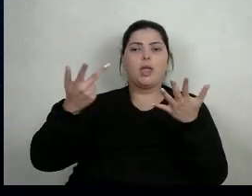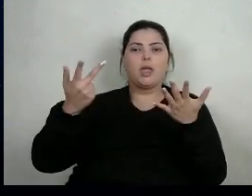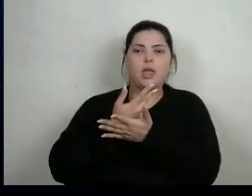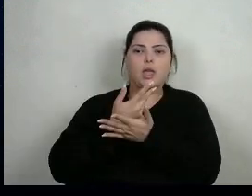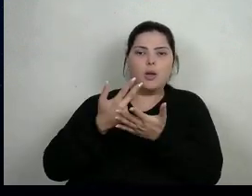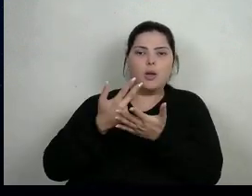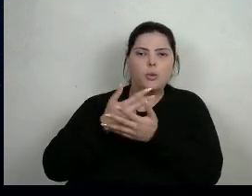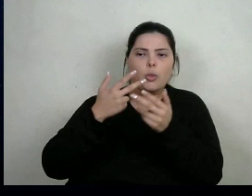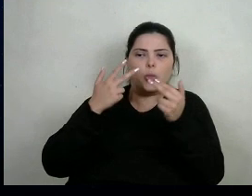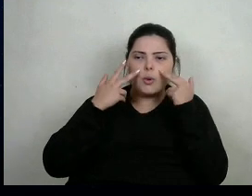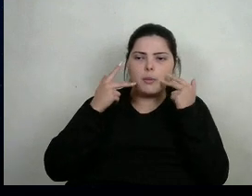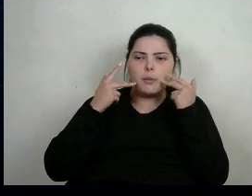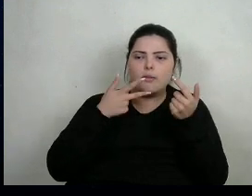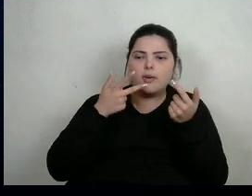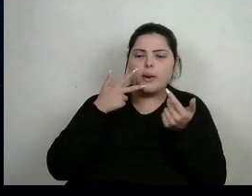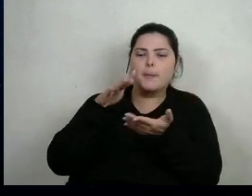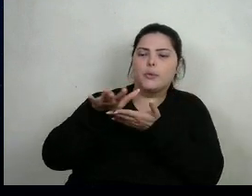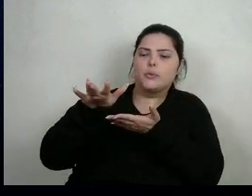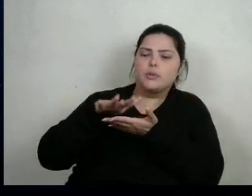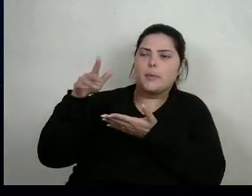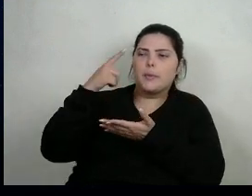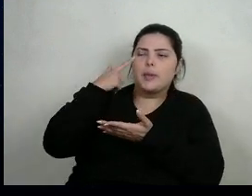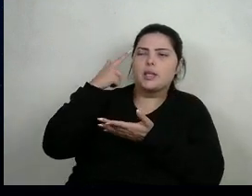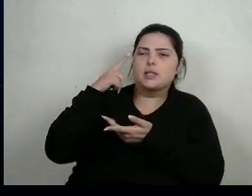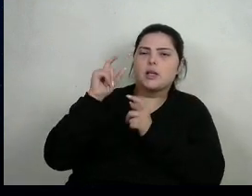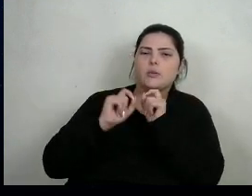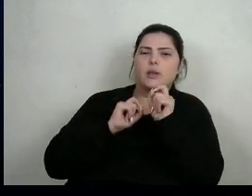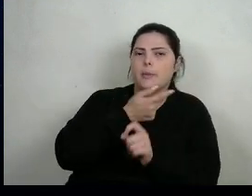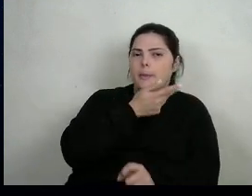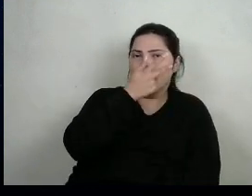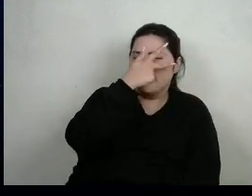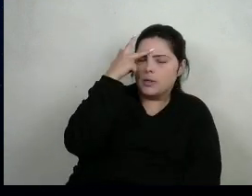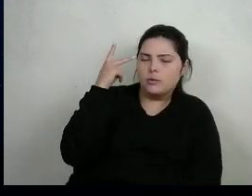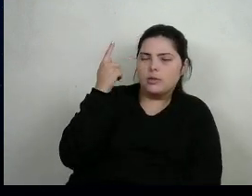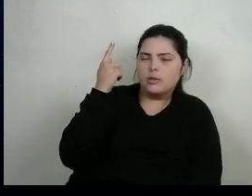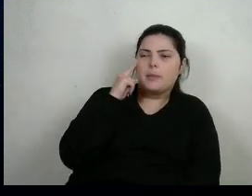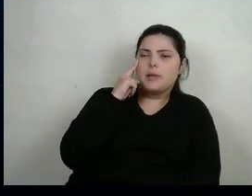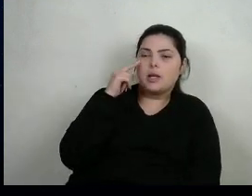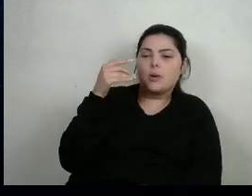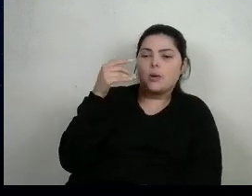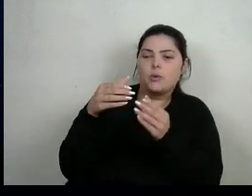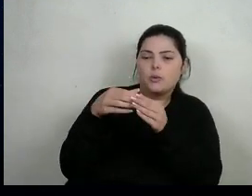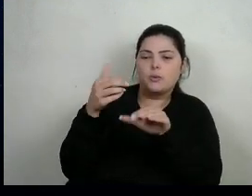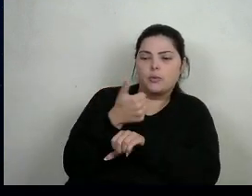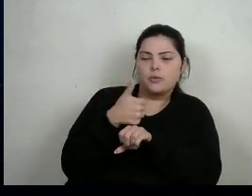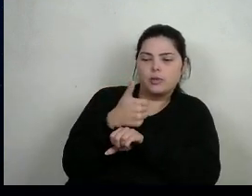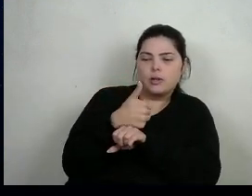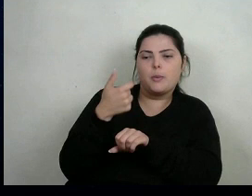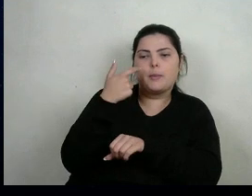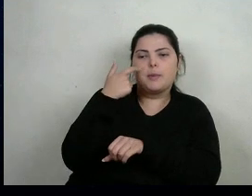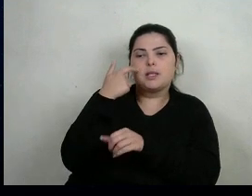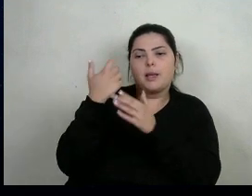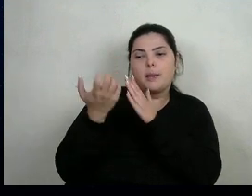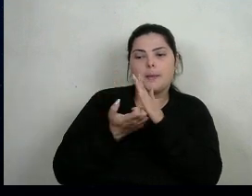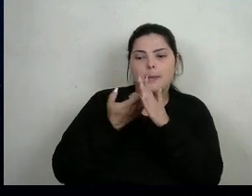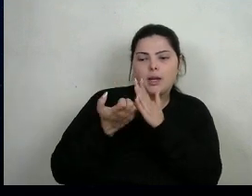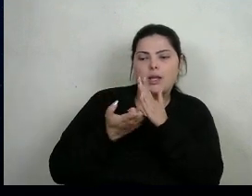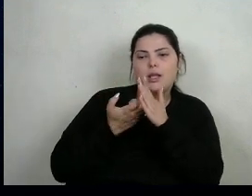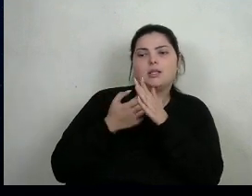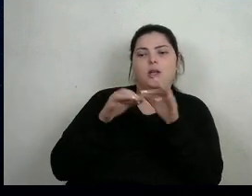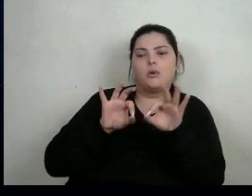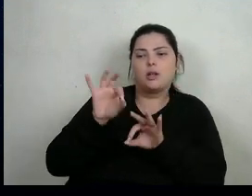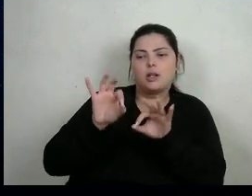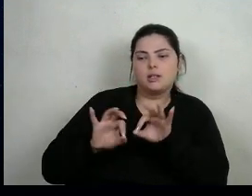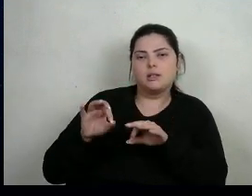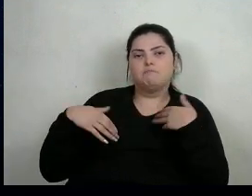em termos de produtividade pensar em pessoas e não pensar na equipe e não pensar na empresa não pensar na organização Então tem